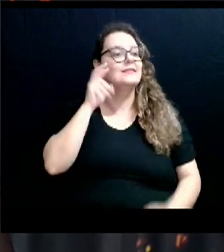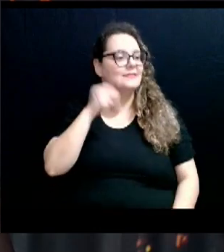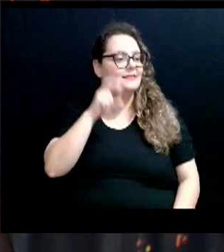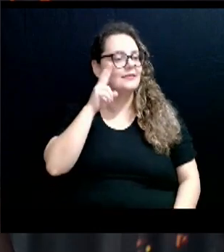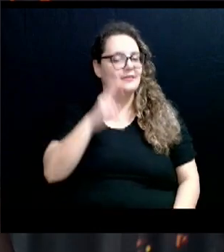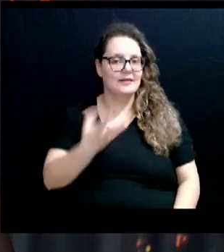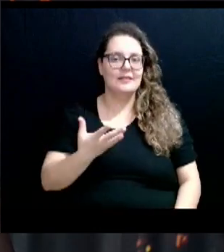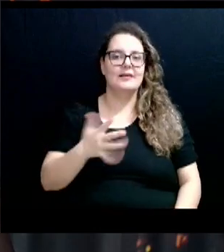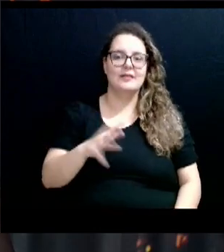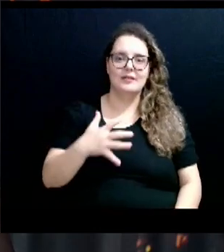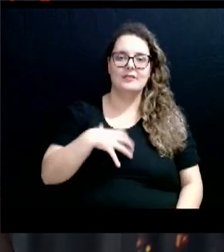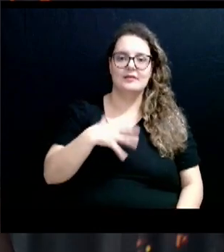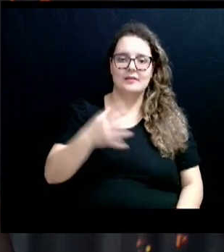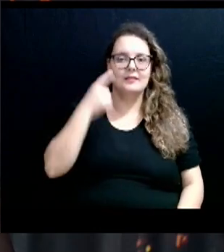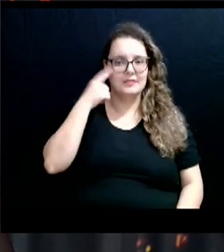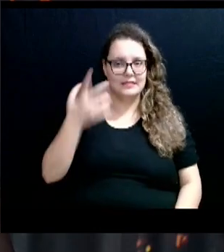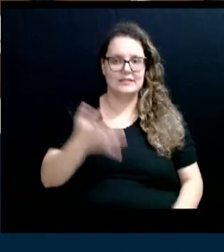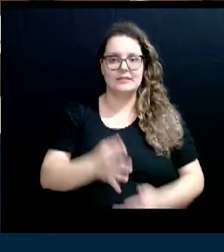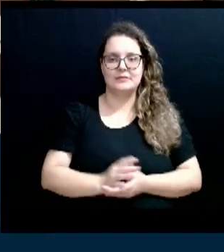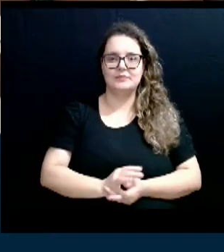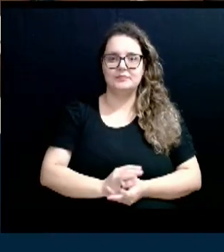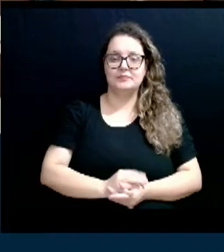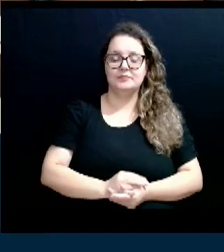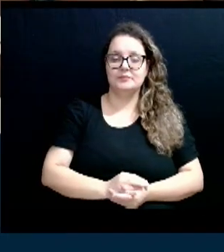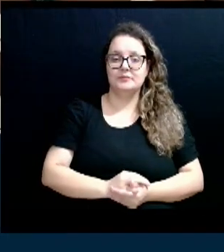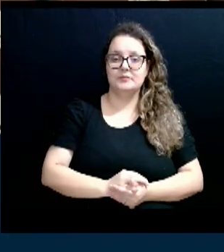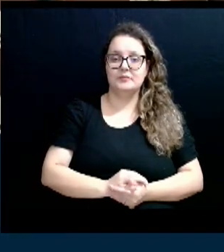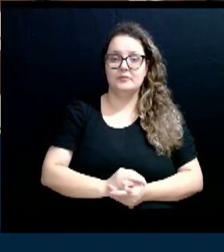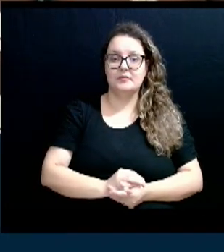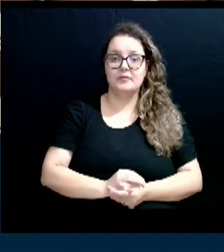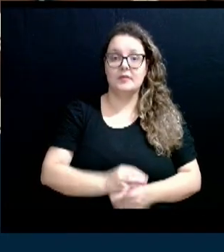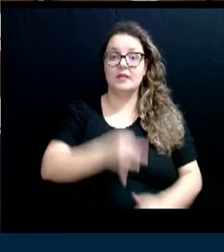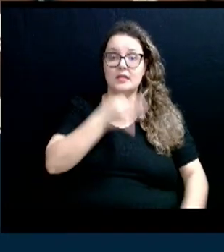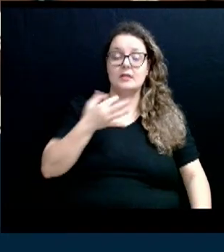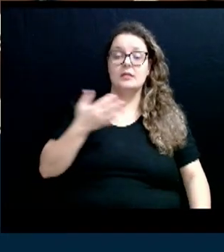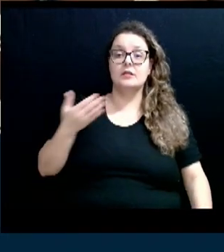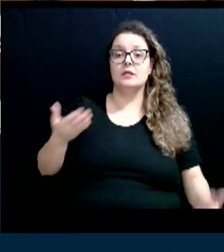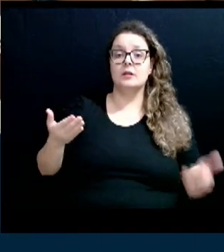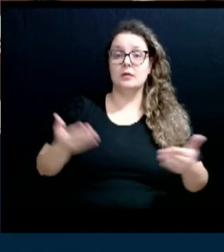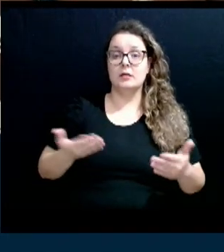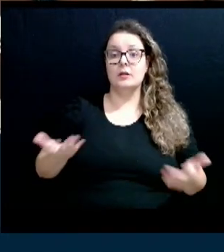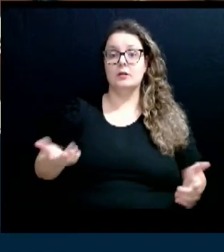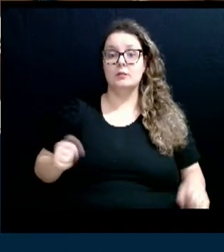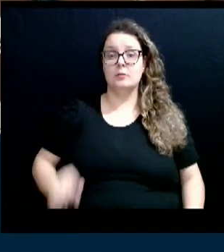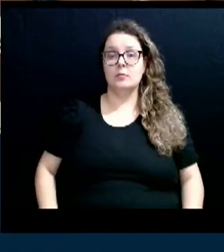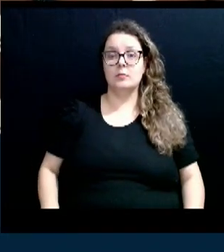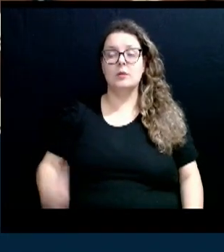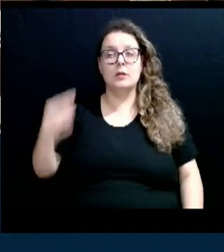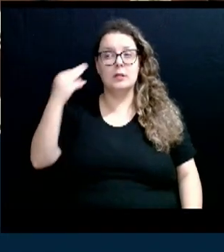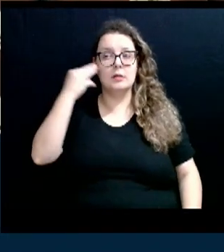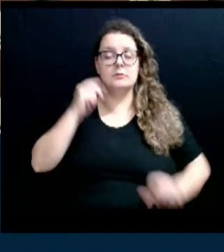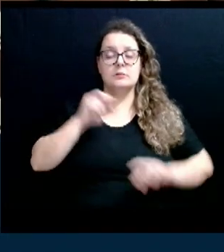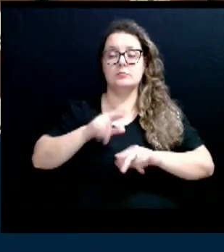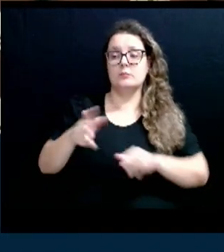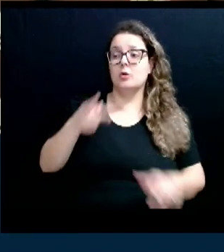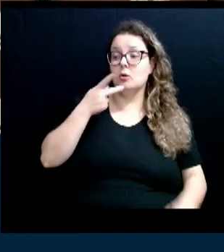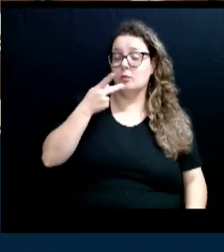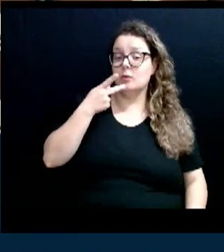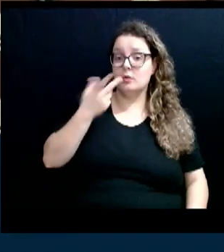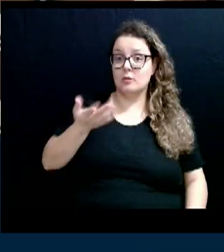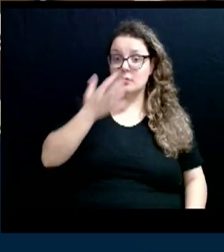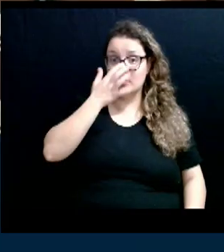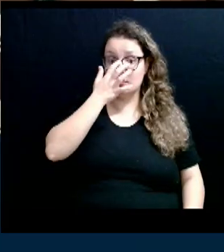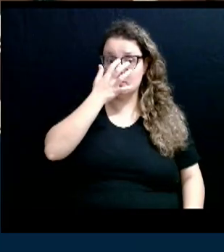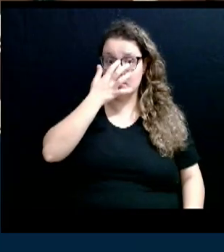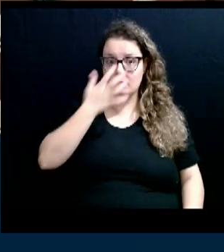essa ideia. Muito bom, excelente, né? Agora, essas memórias que a gente fala,